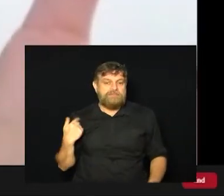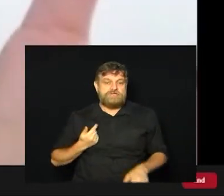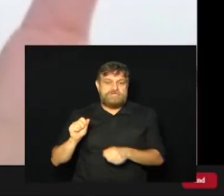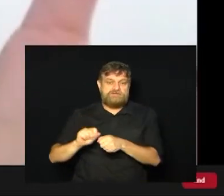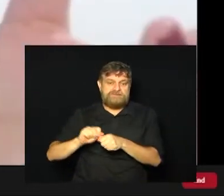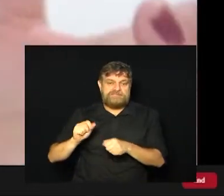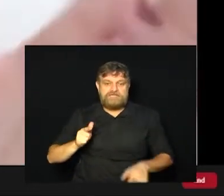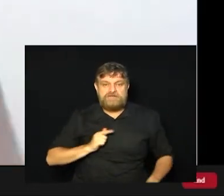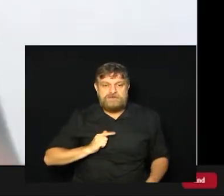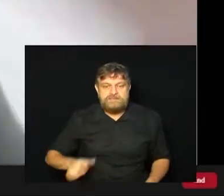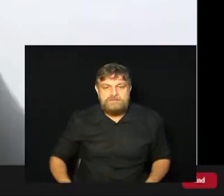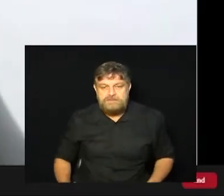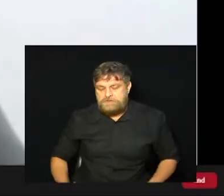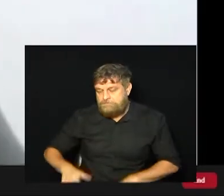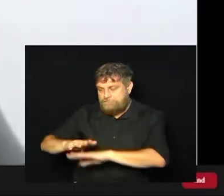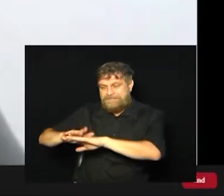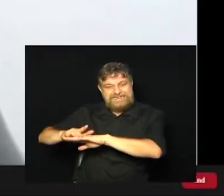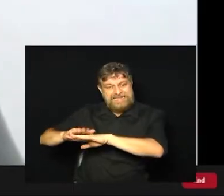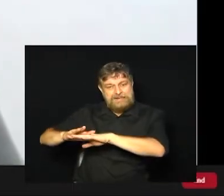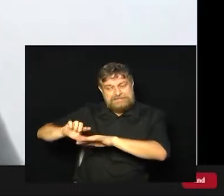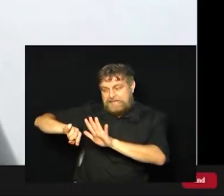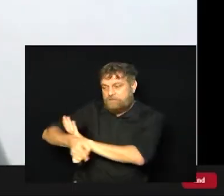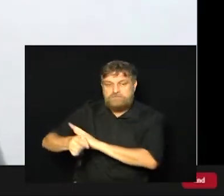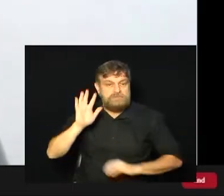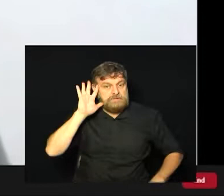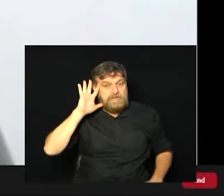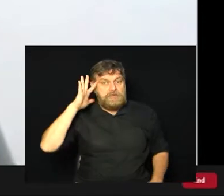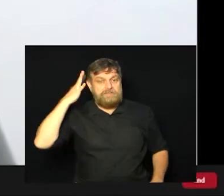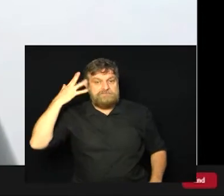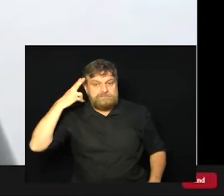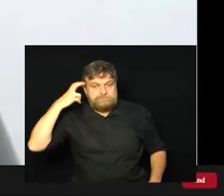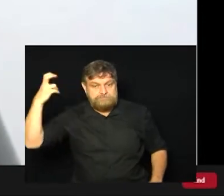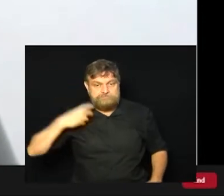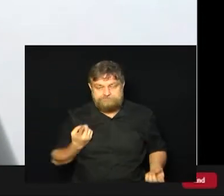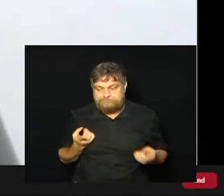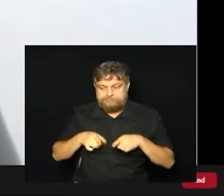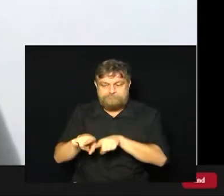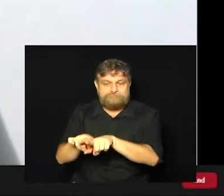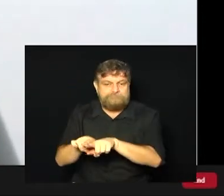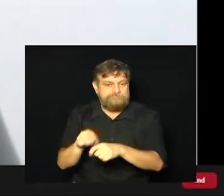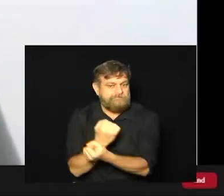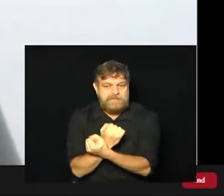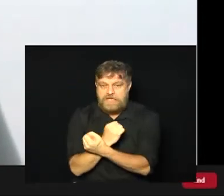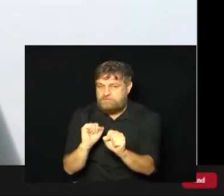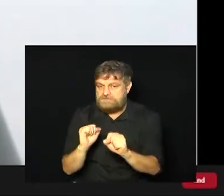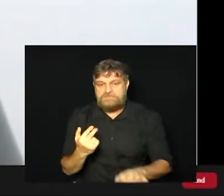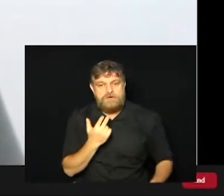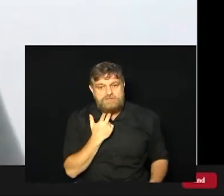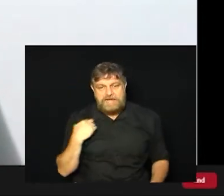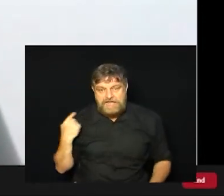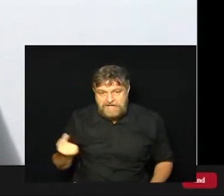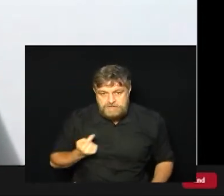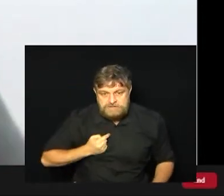uma equação de álgebra, né, e tomar uma decisão inteligente concomitantemente. Não tem. A gente consegue, sim, tomar